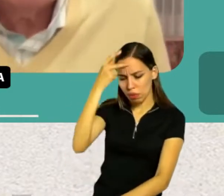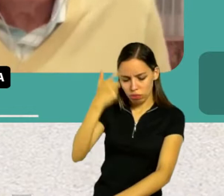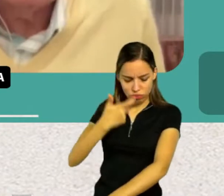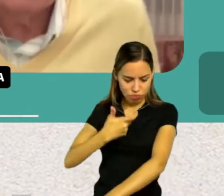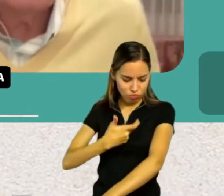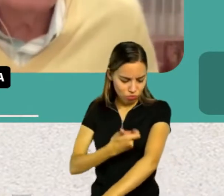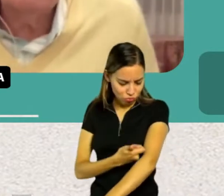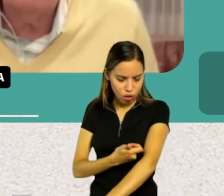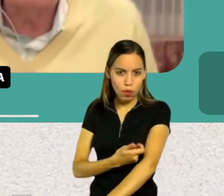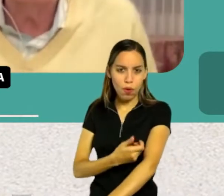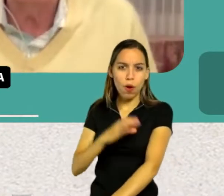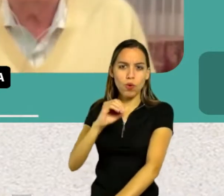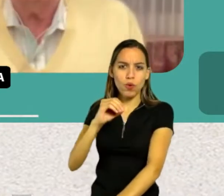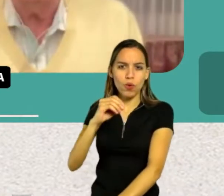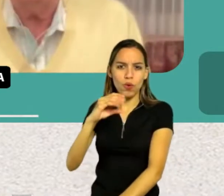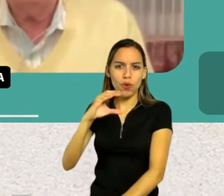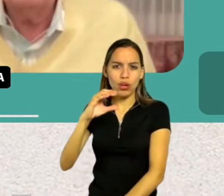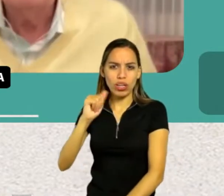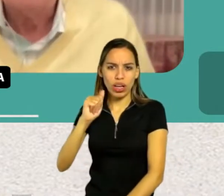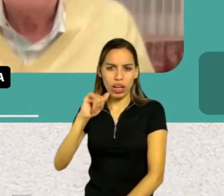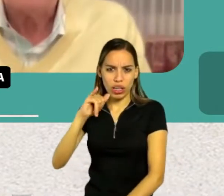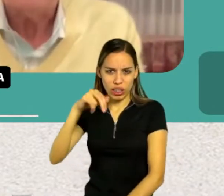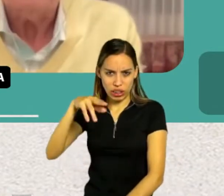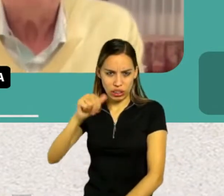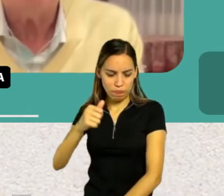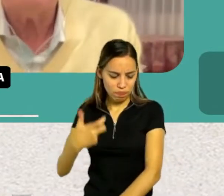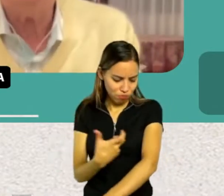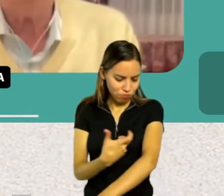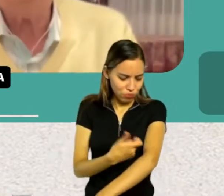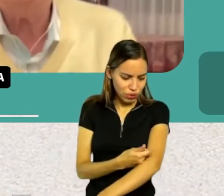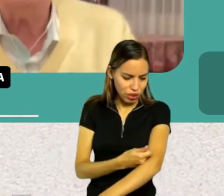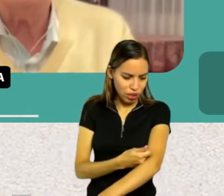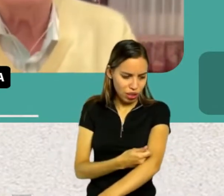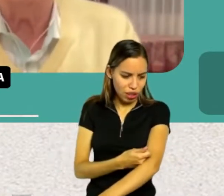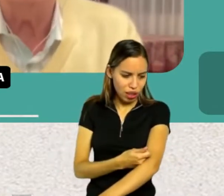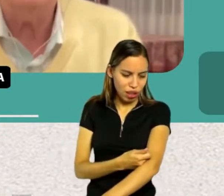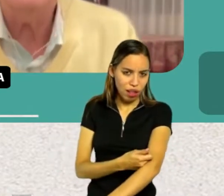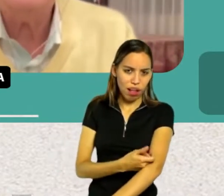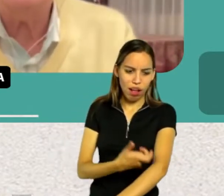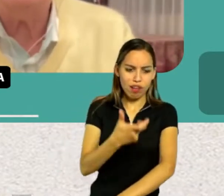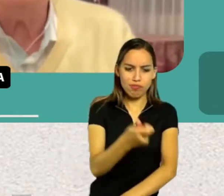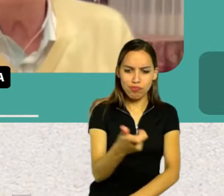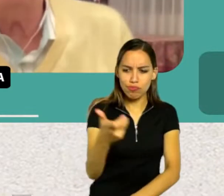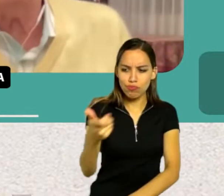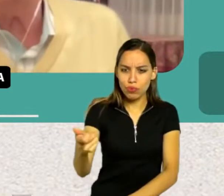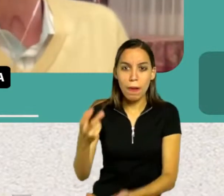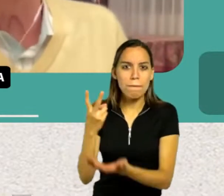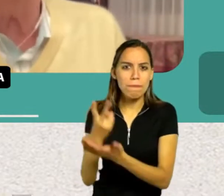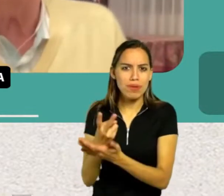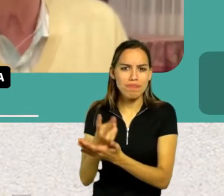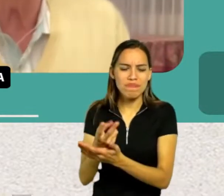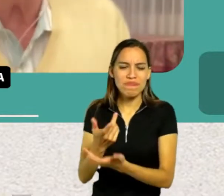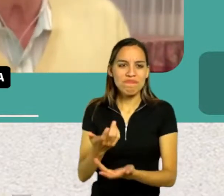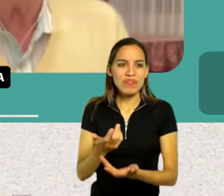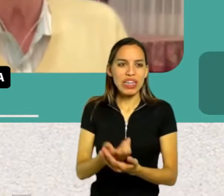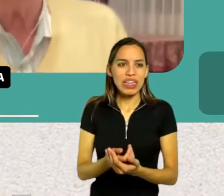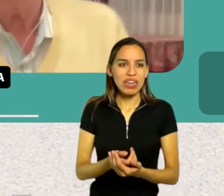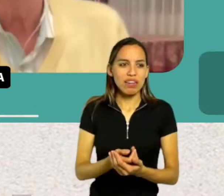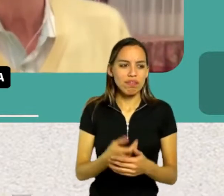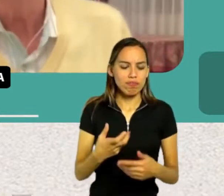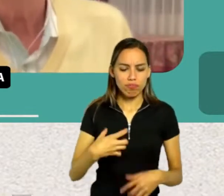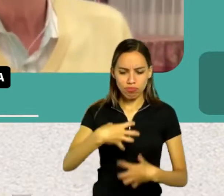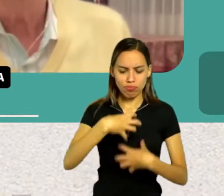para as mulheres, era um horror aquela época. E quando eu entrei na cadeia, eu senti que bateu uma coisa